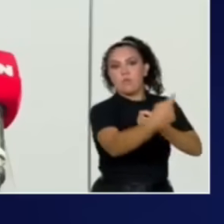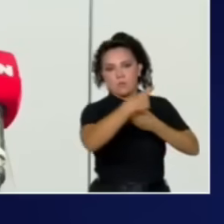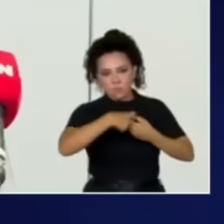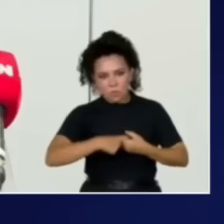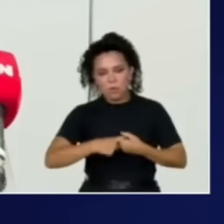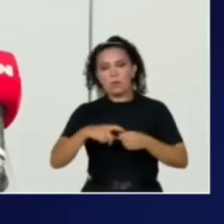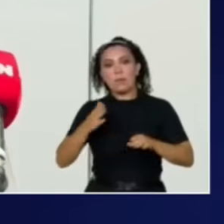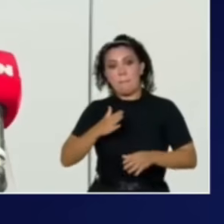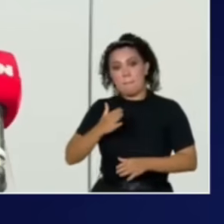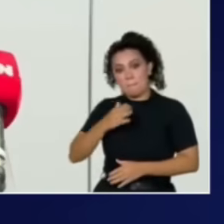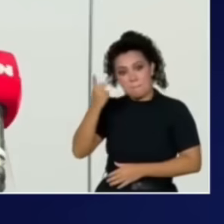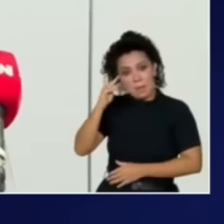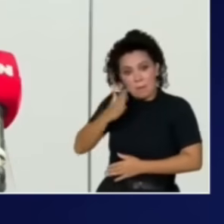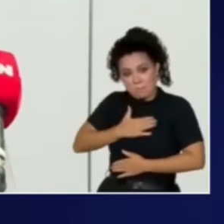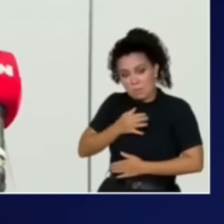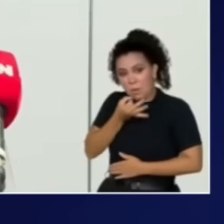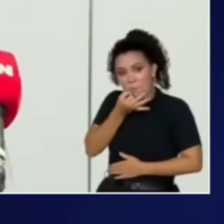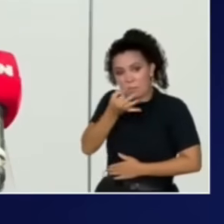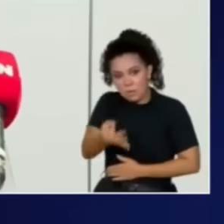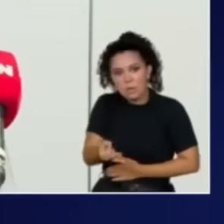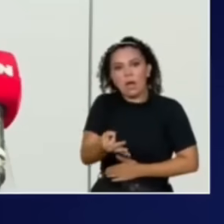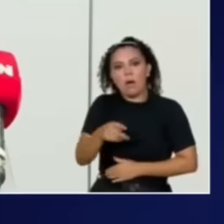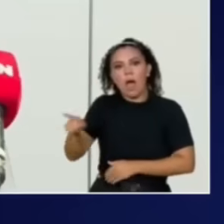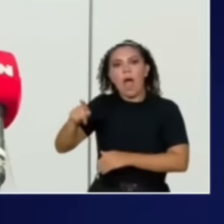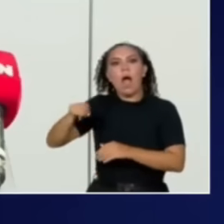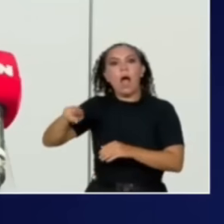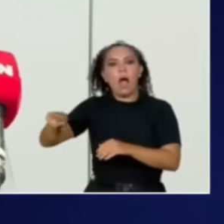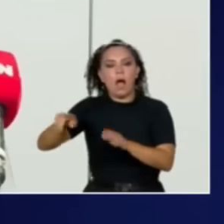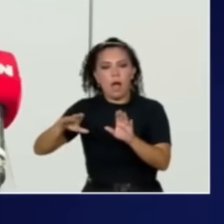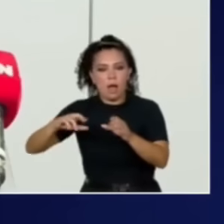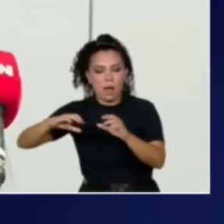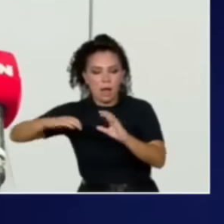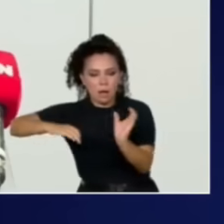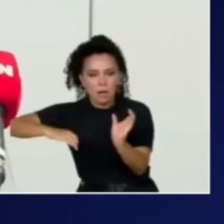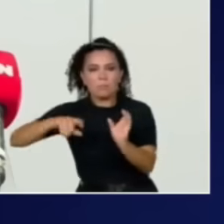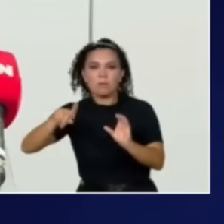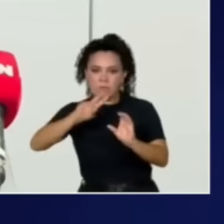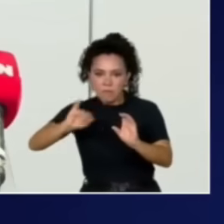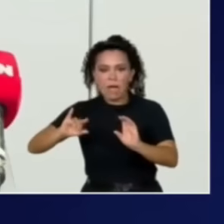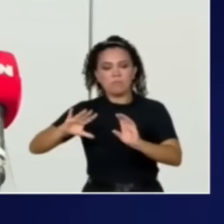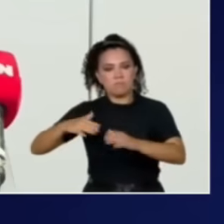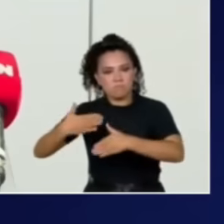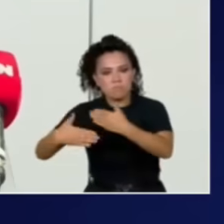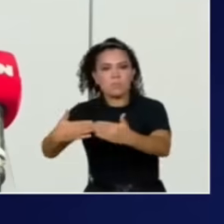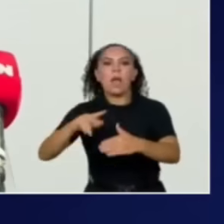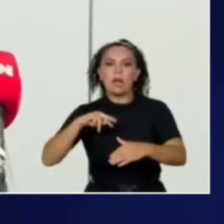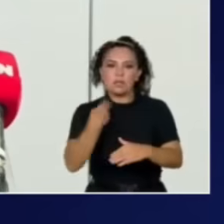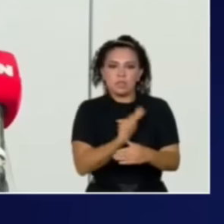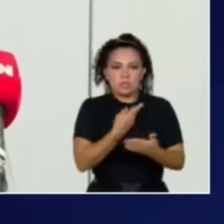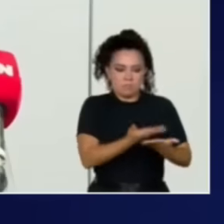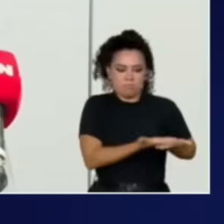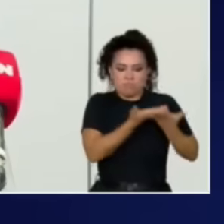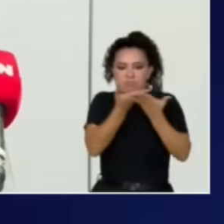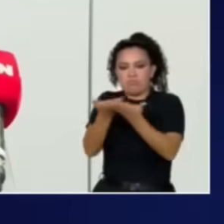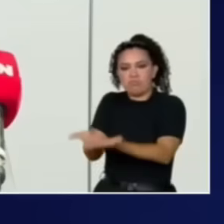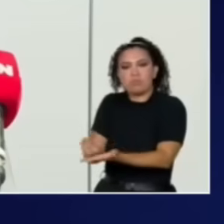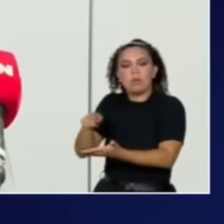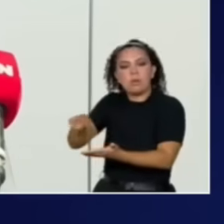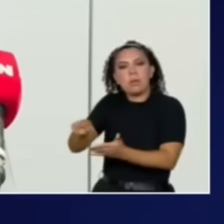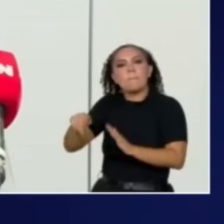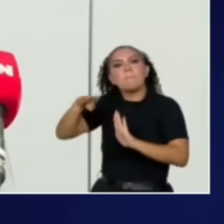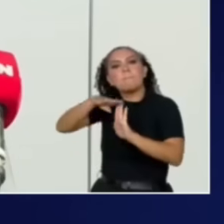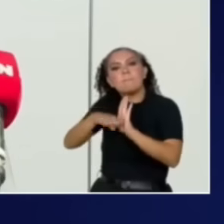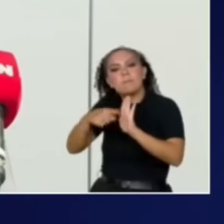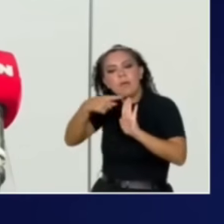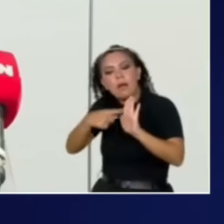vai ter sido apreciada pela câmara terminativos vamos poder levar ao congresso nacional uma solução que nos